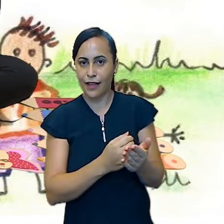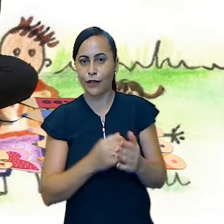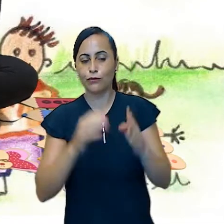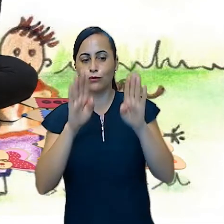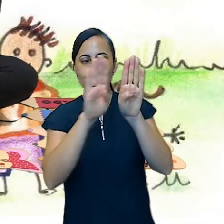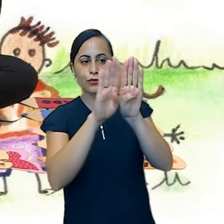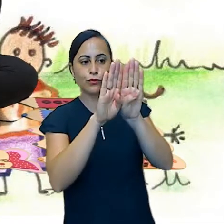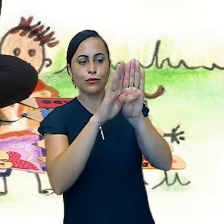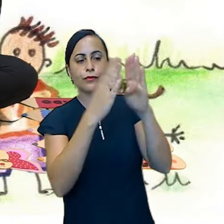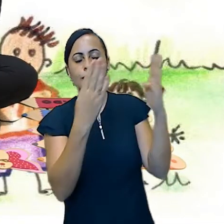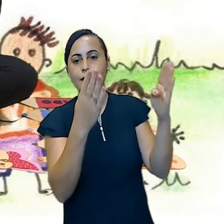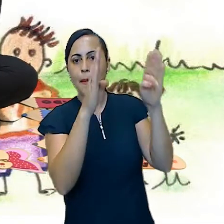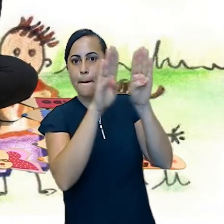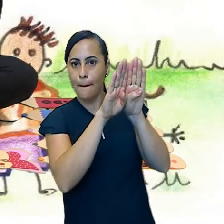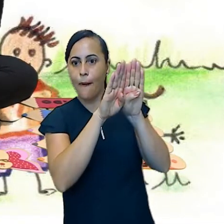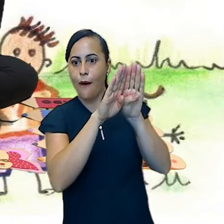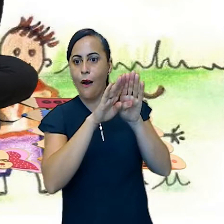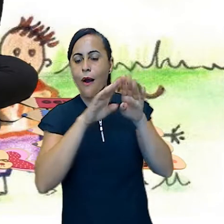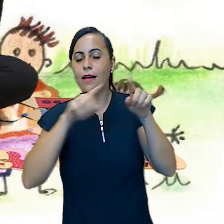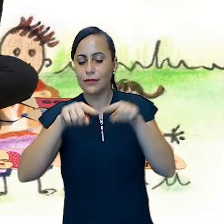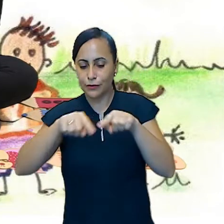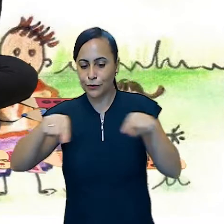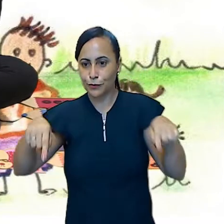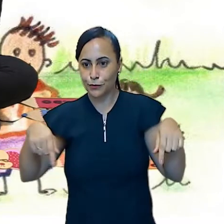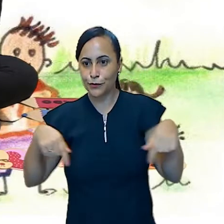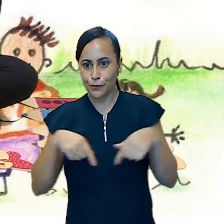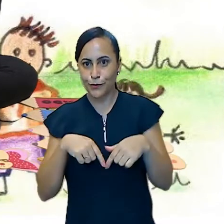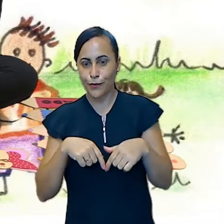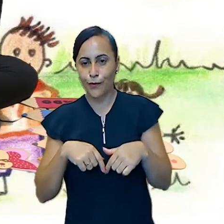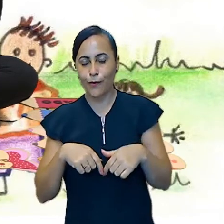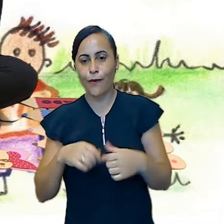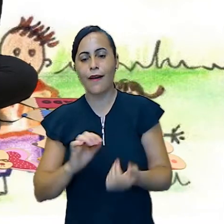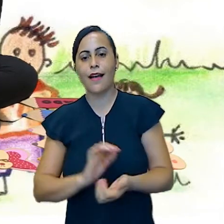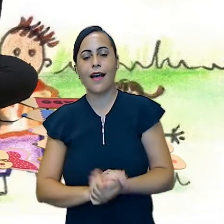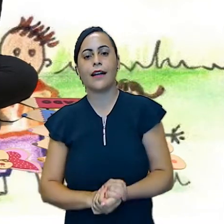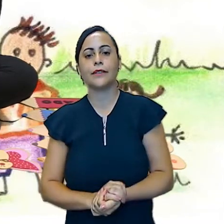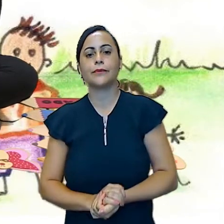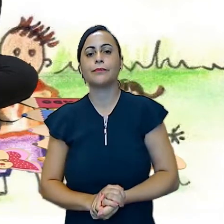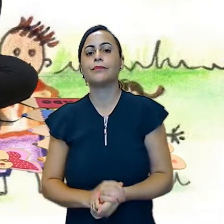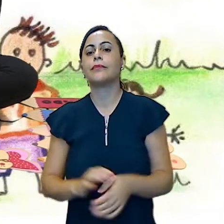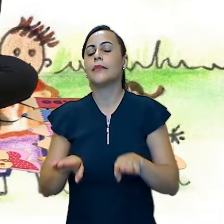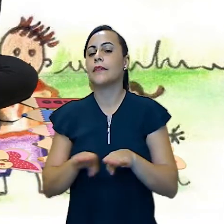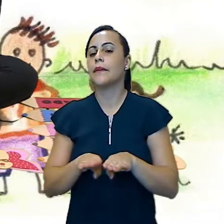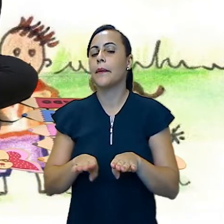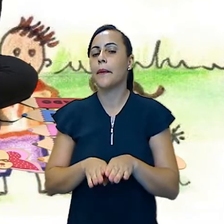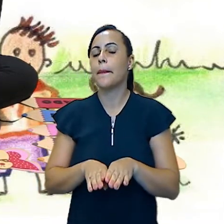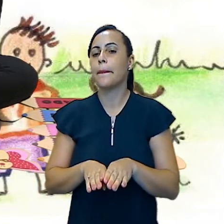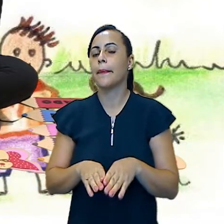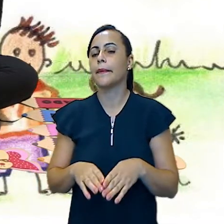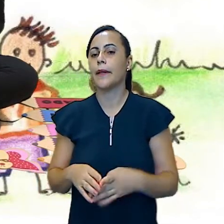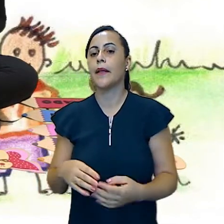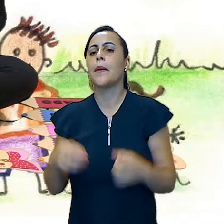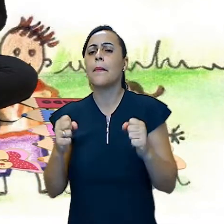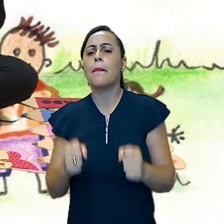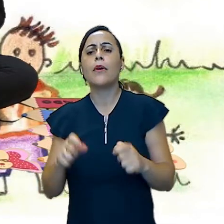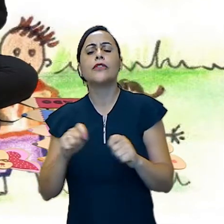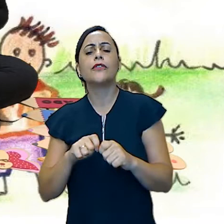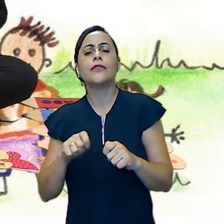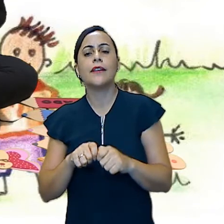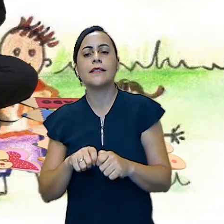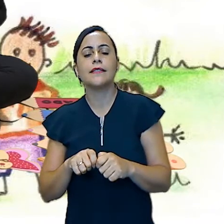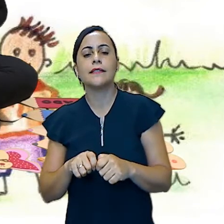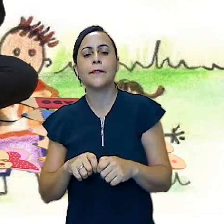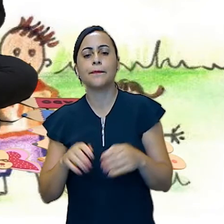seu quarto. Olha que legal! Legal! Para identificar. Bom. E também, crianças, vocês podem fazer